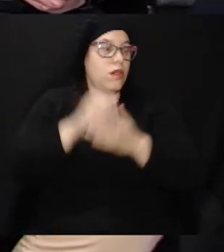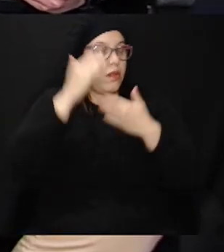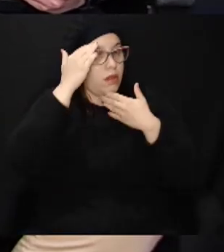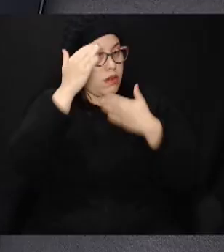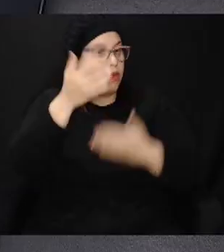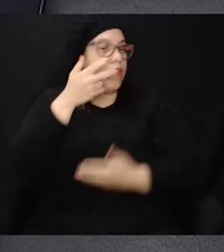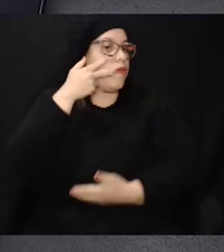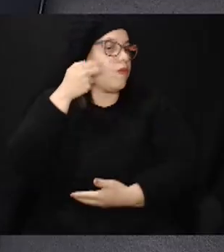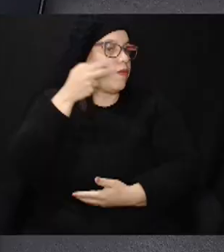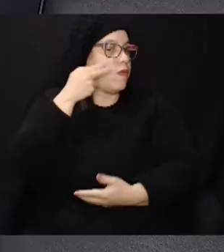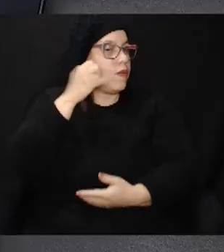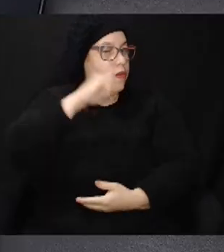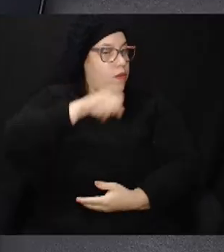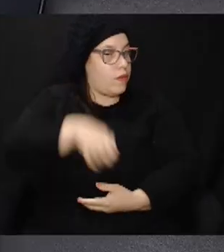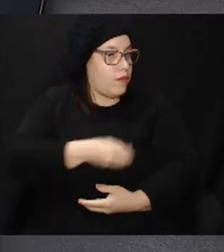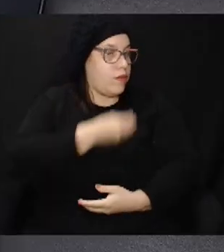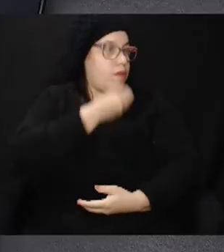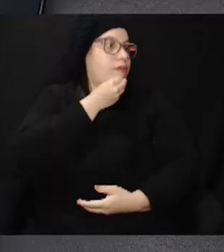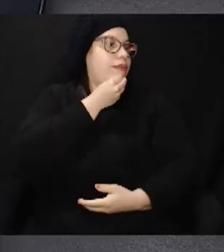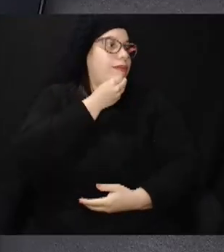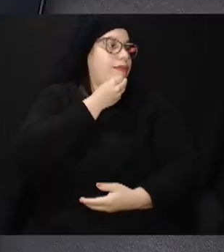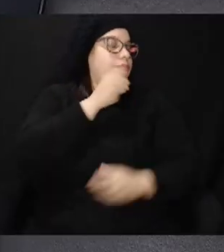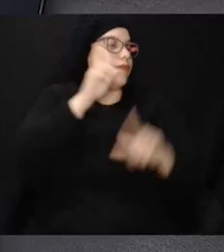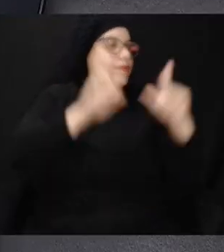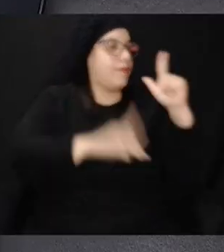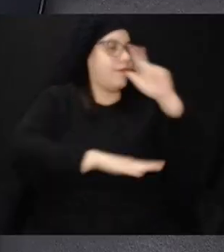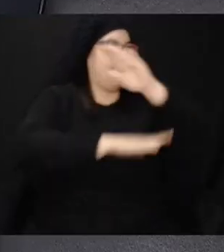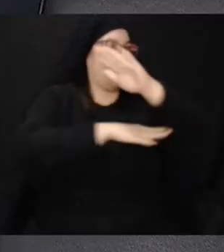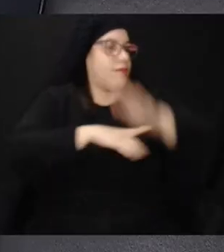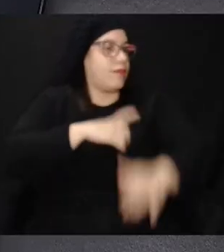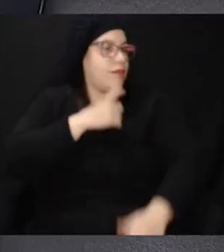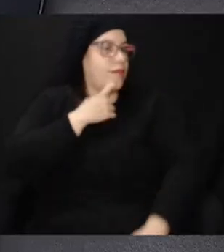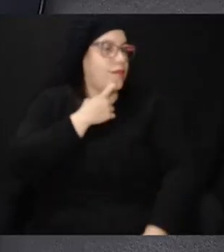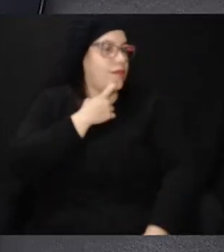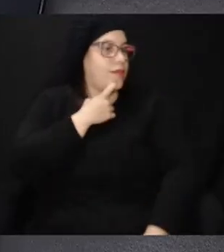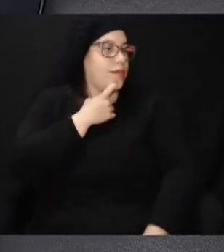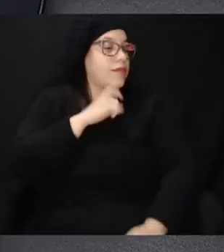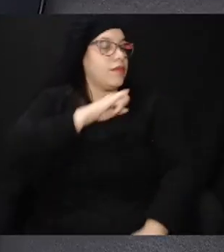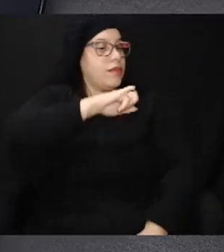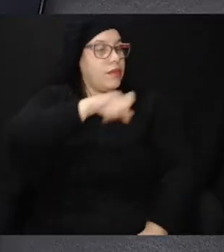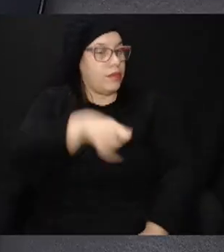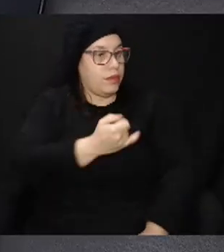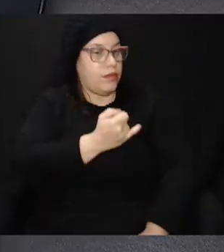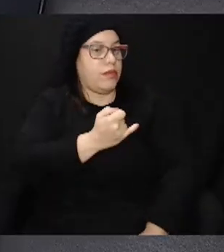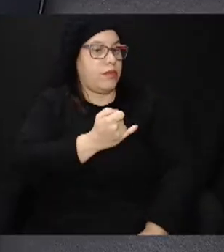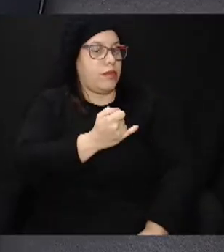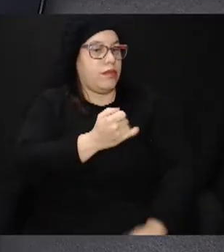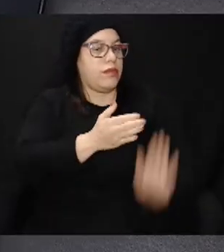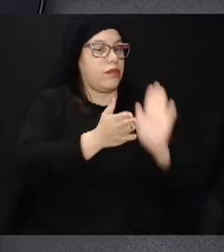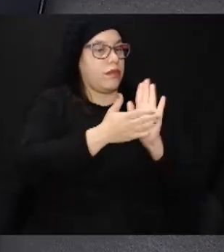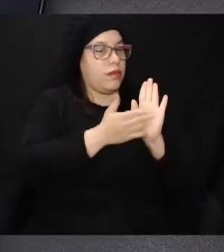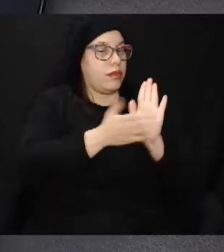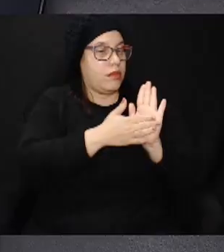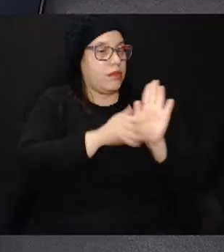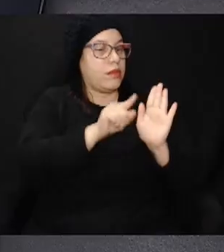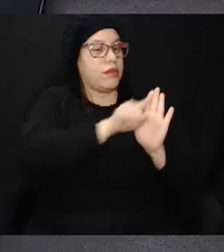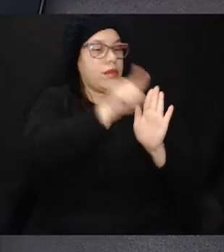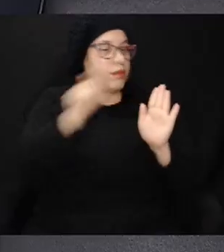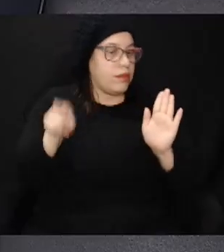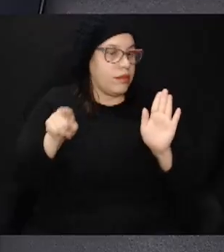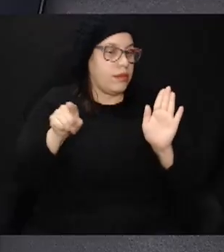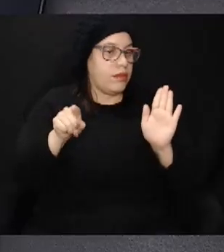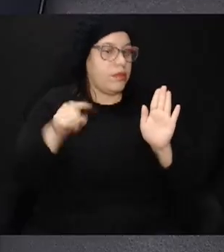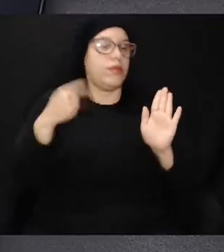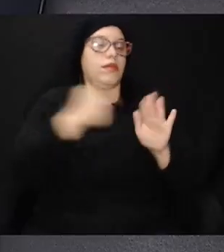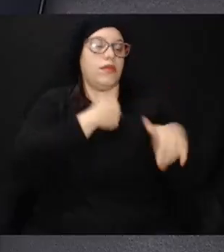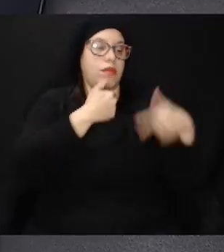pela oportunidade, da TV Câmara. É uma oportunidade de nós apresentarmos, o nosso trabalho